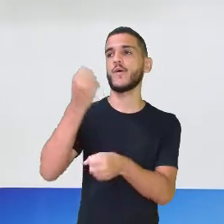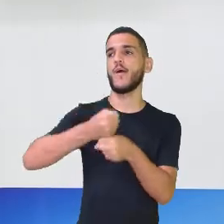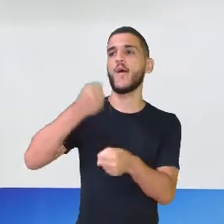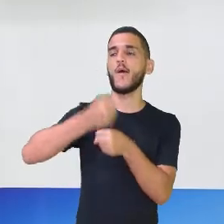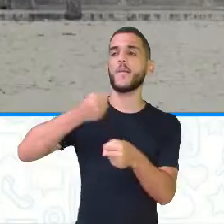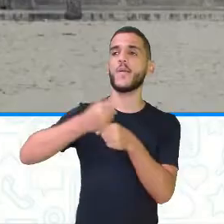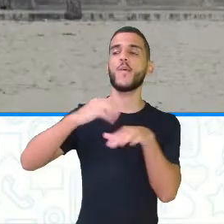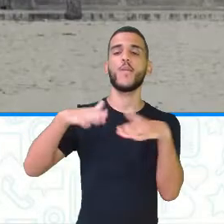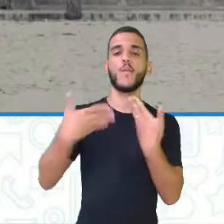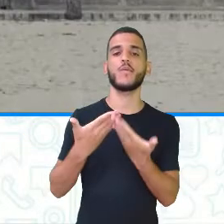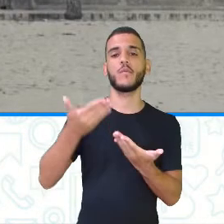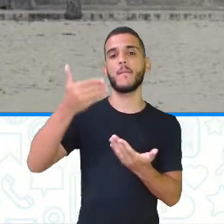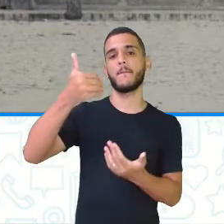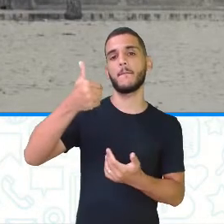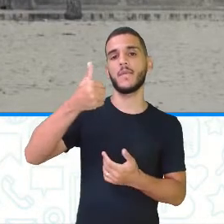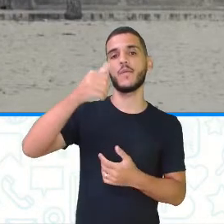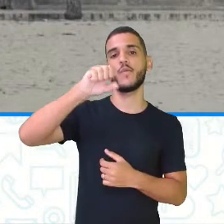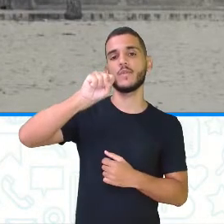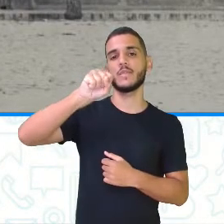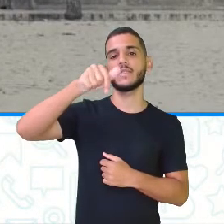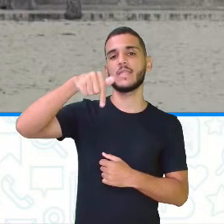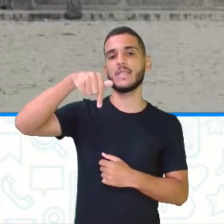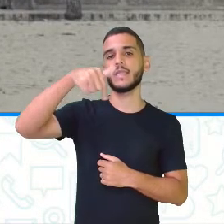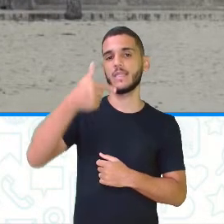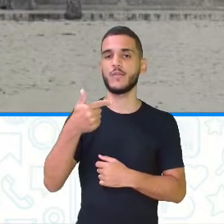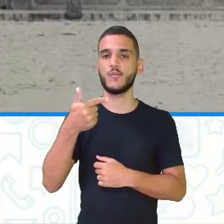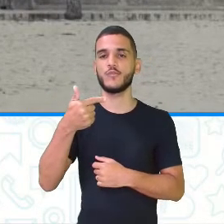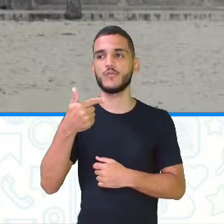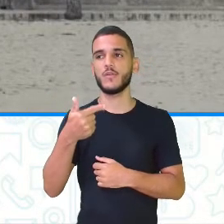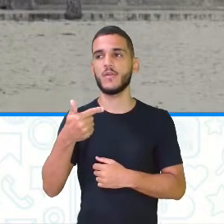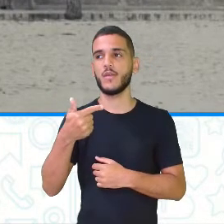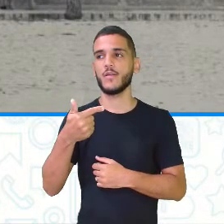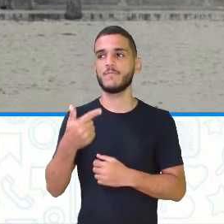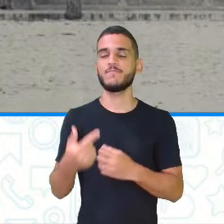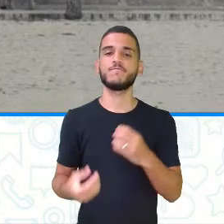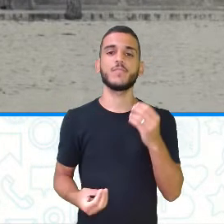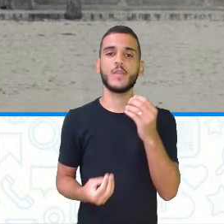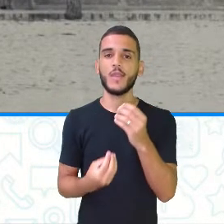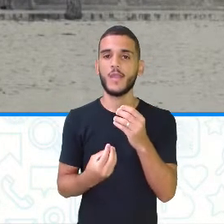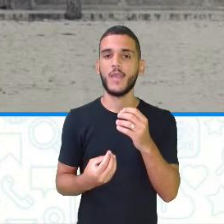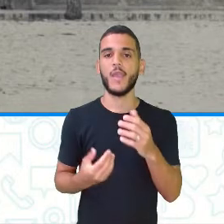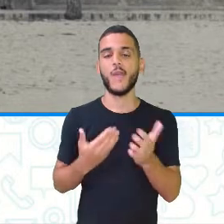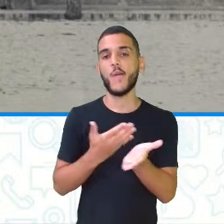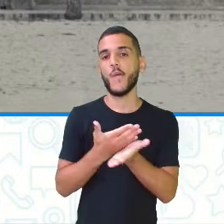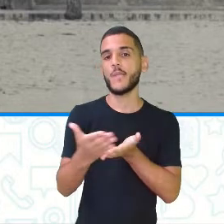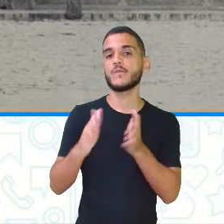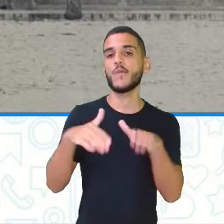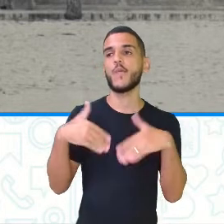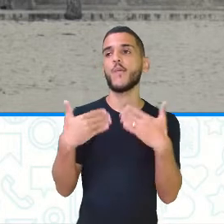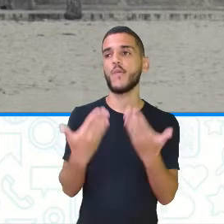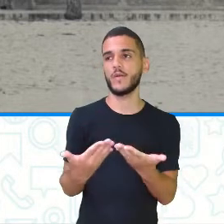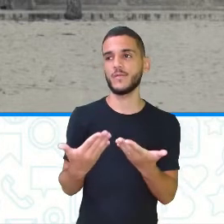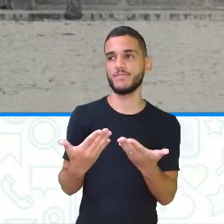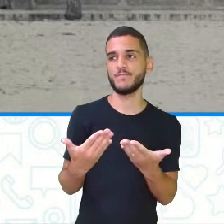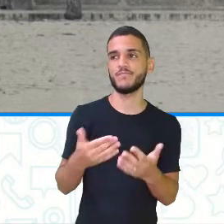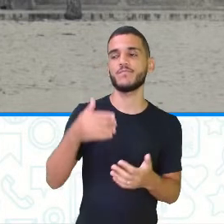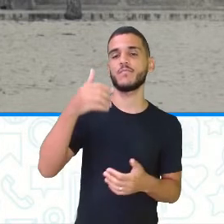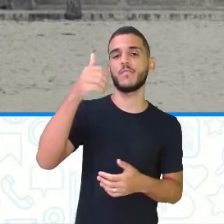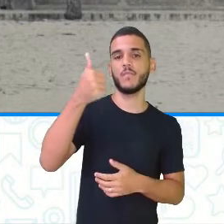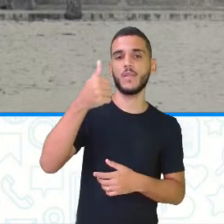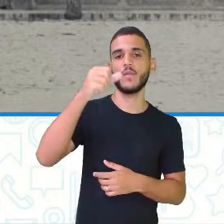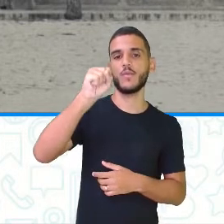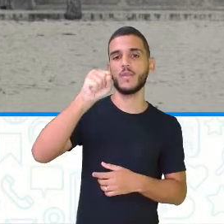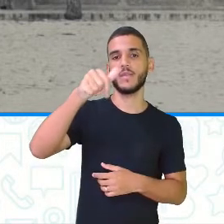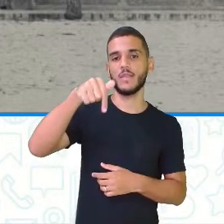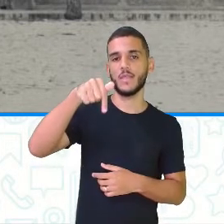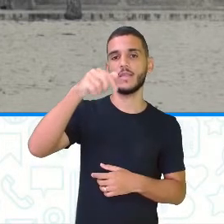em 1872 e foi inaugurado em 1875. Foram 3 anos do início ao fim da